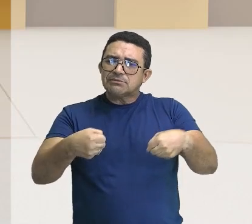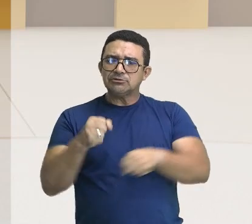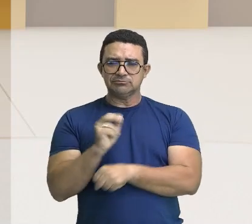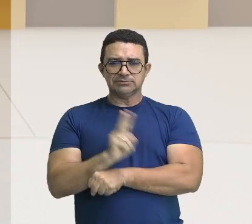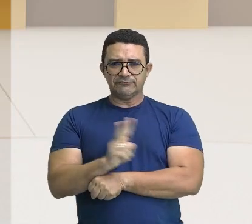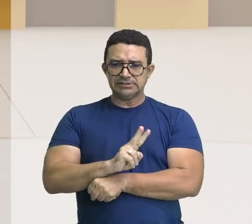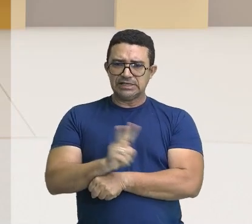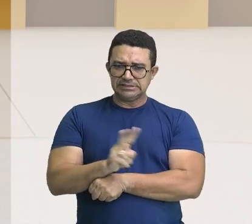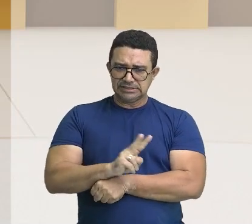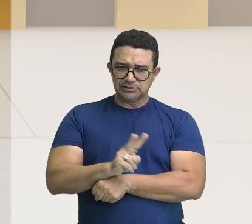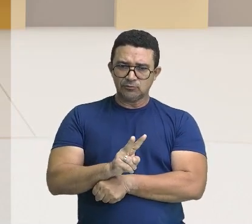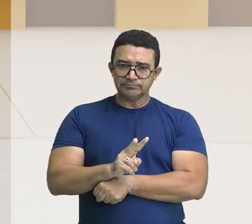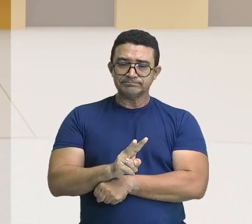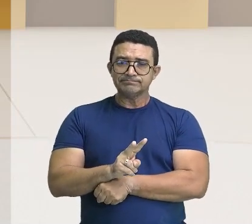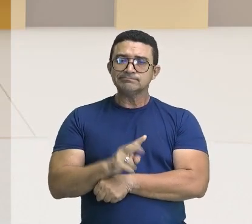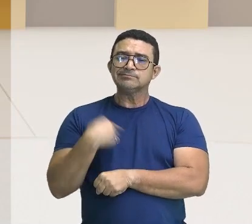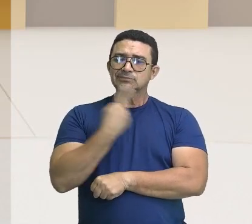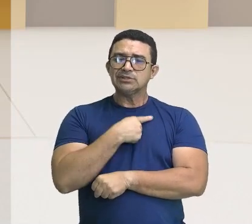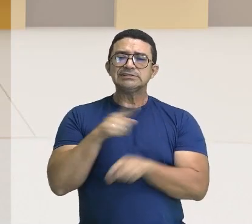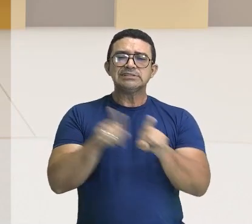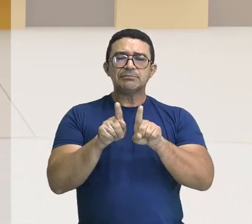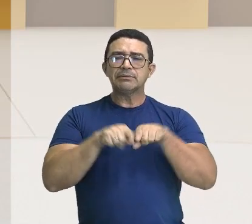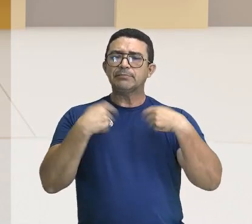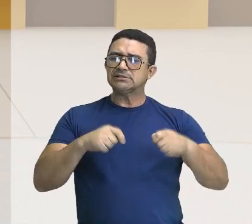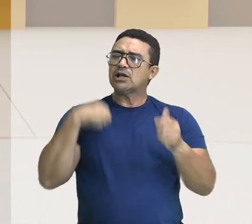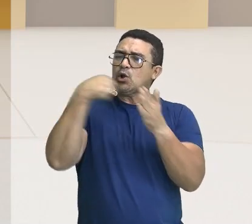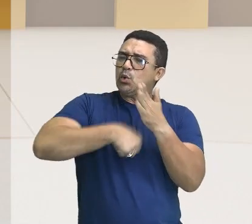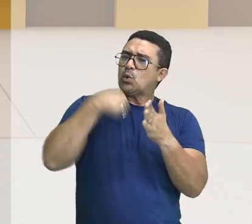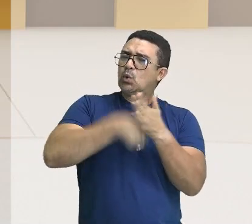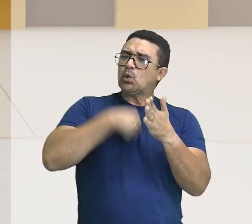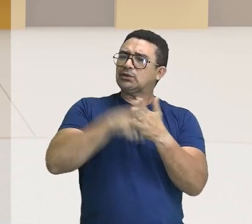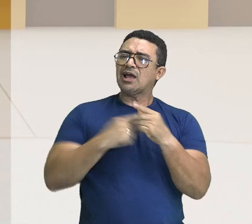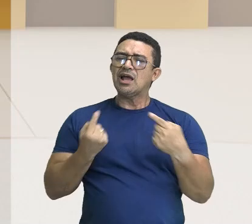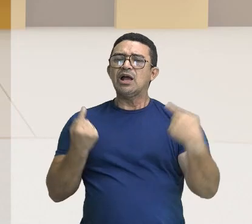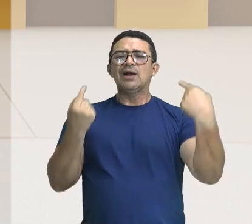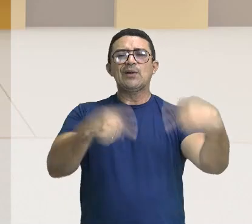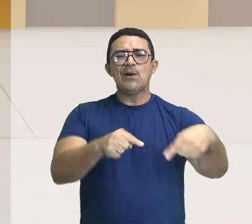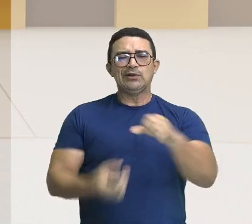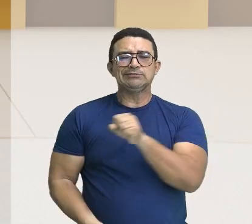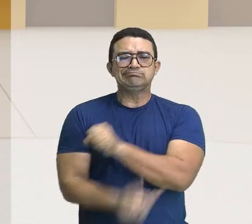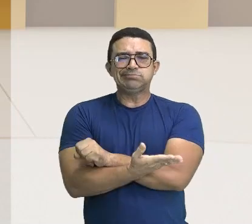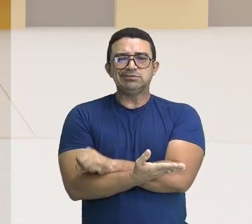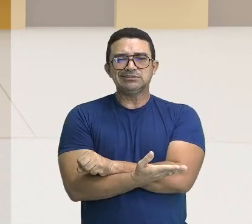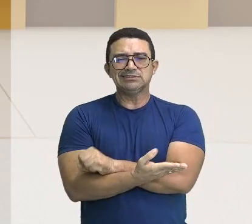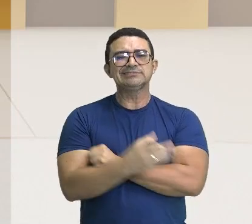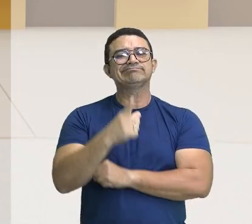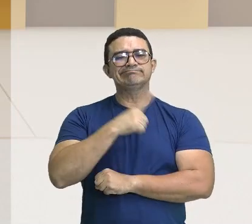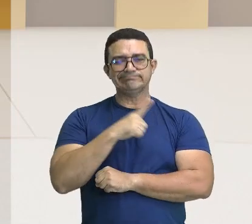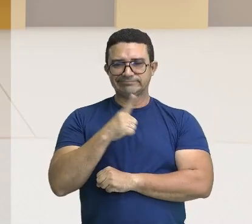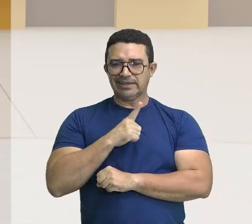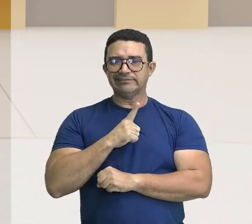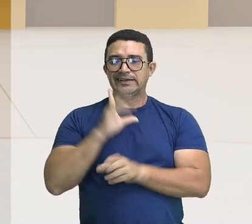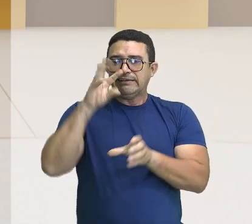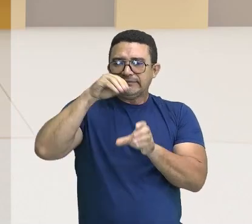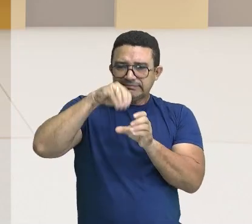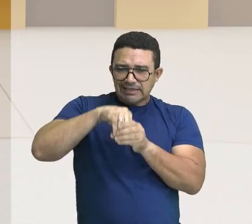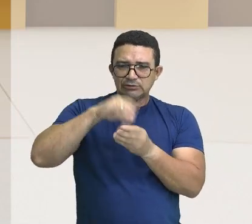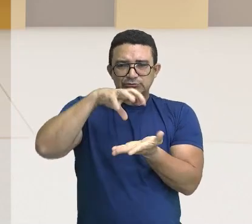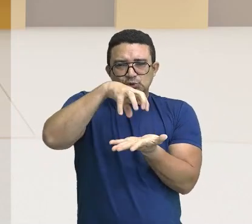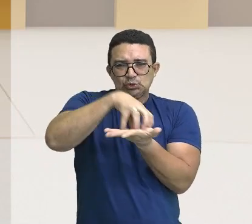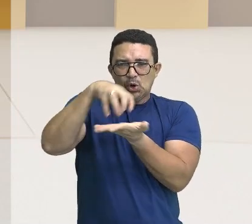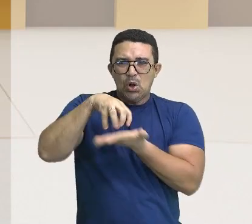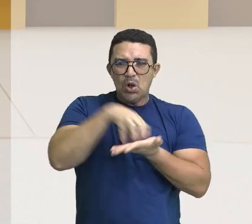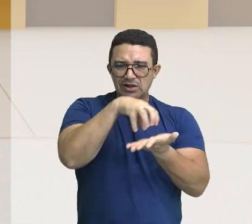da fiscalização, a gente tem que também lutar contra o quê? Contra a corrupção que existe dentro desses órgãos, né?